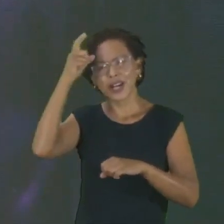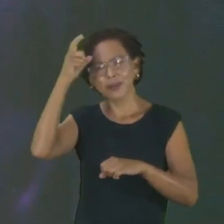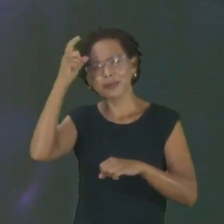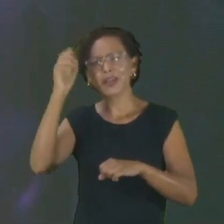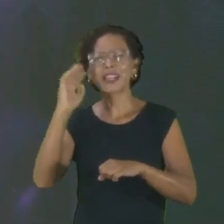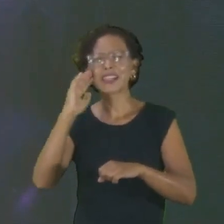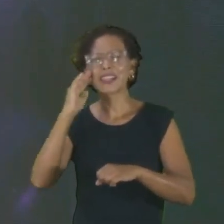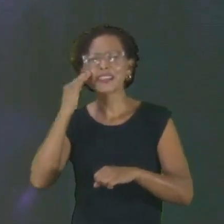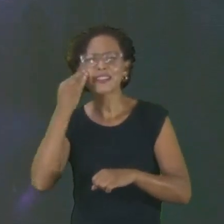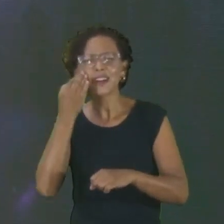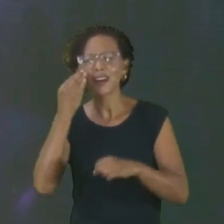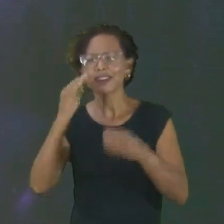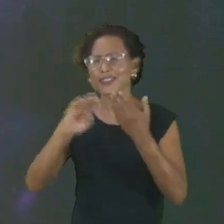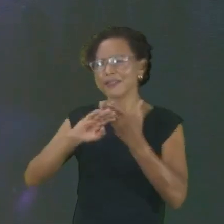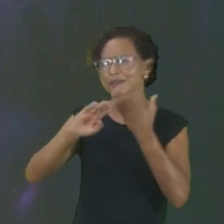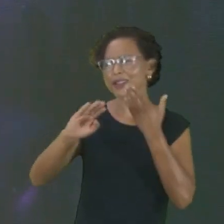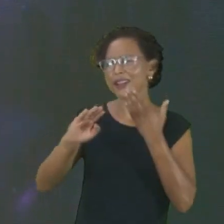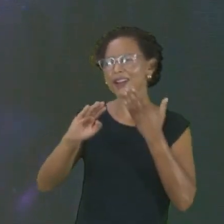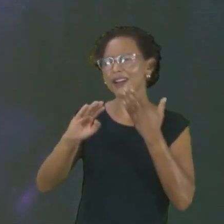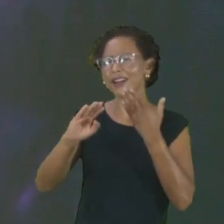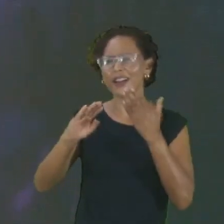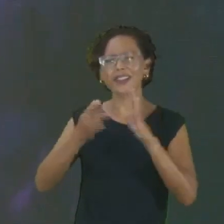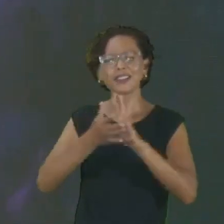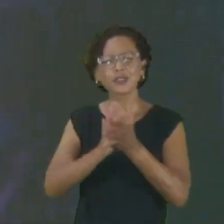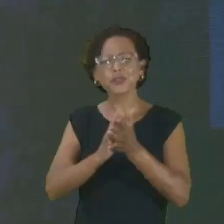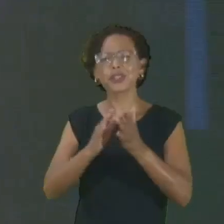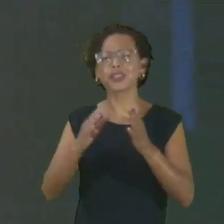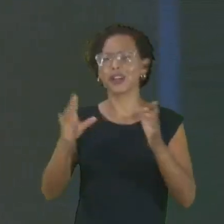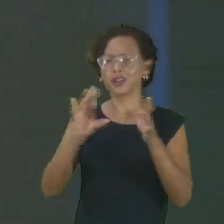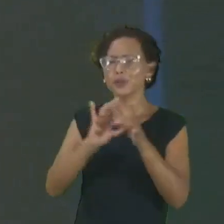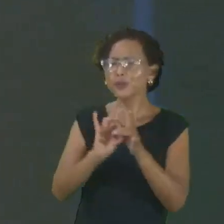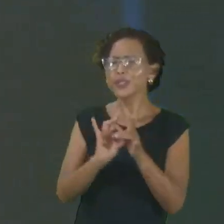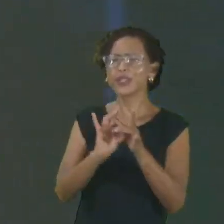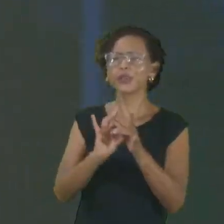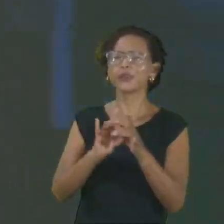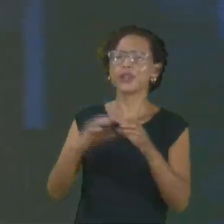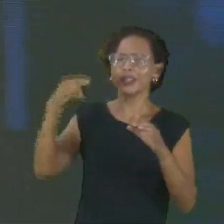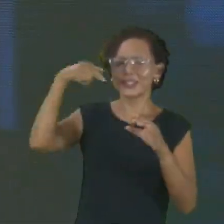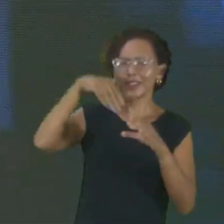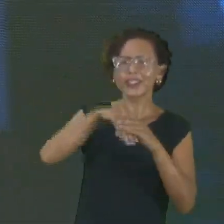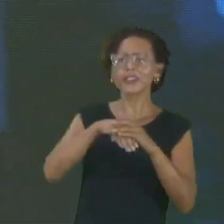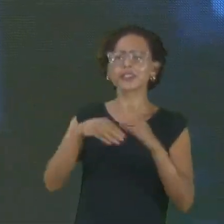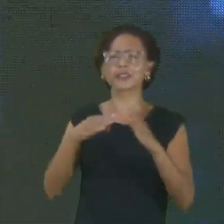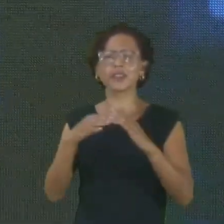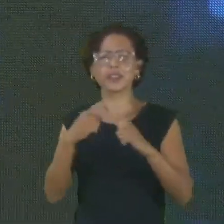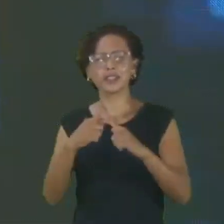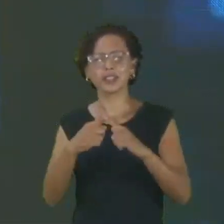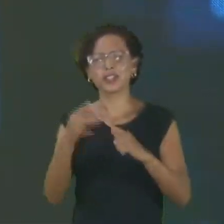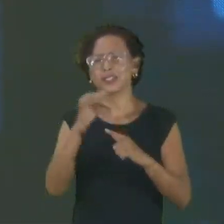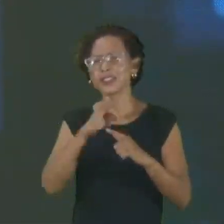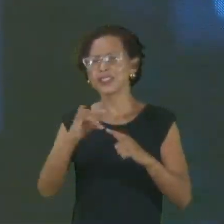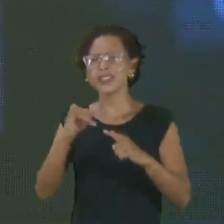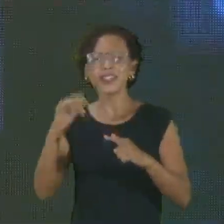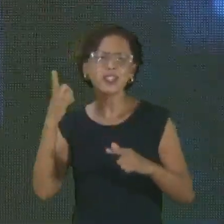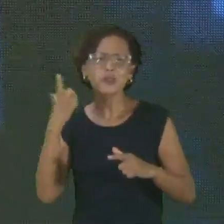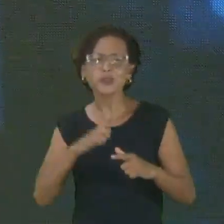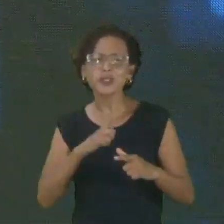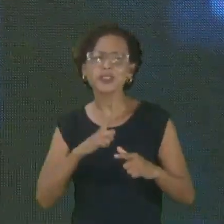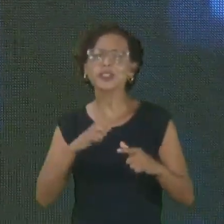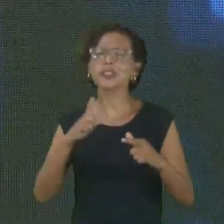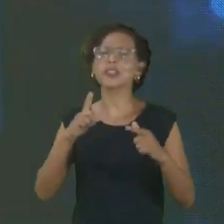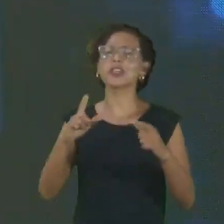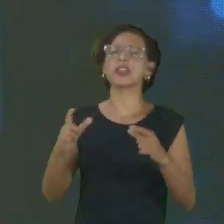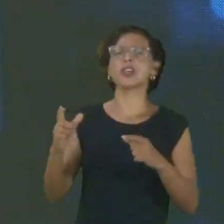tentar dividir a igreja. Se ele nos dividir, ele vai nos enfraquecer. Qual é a